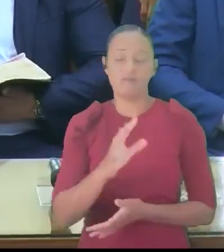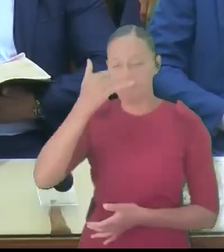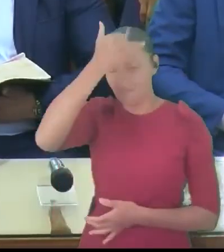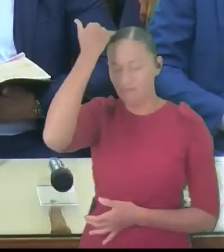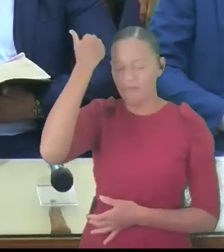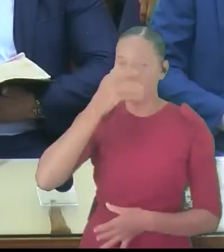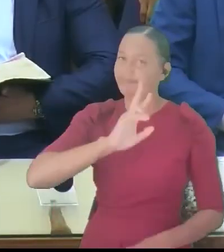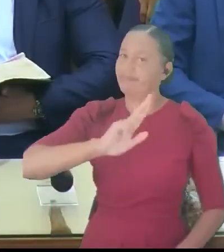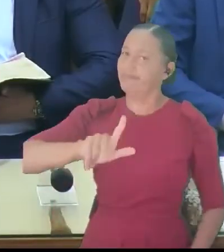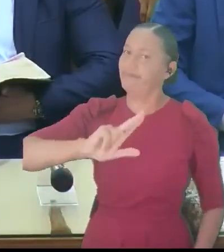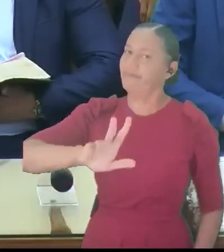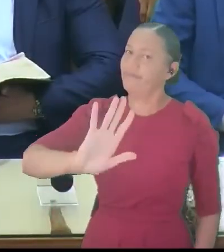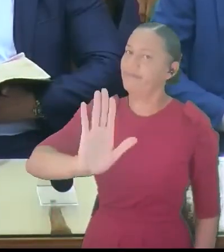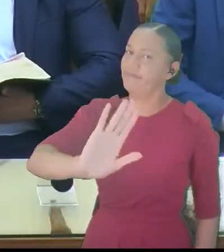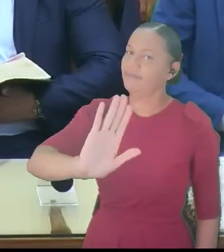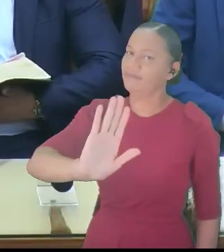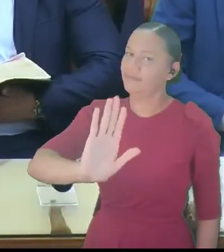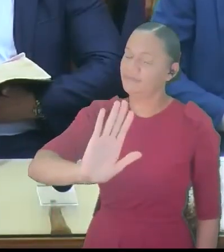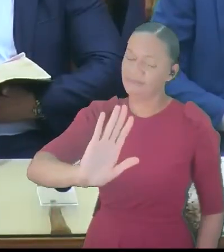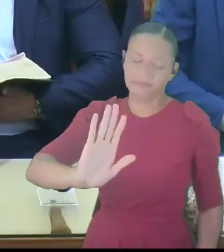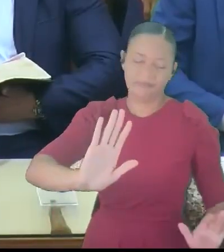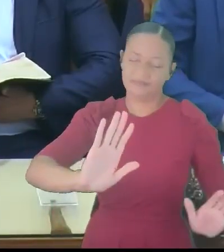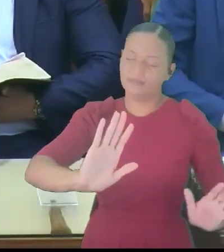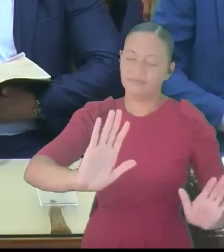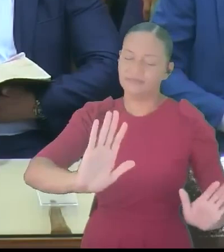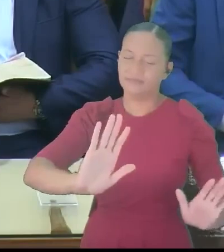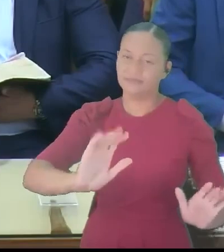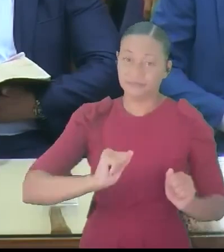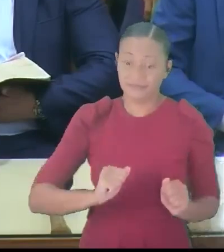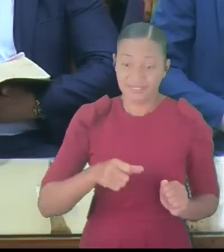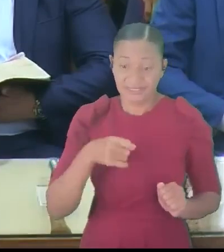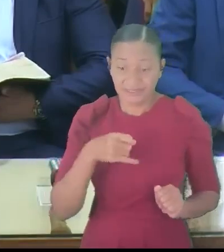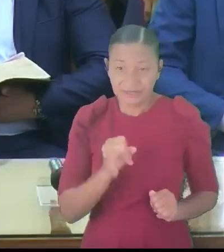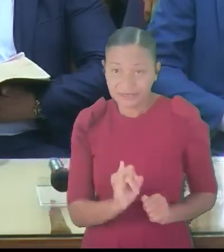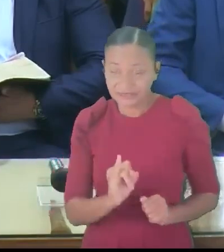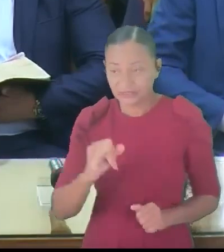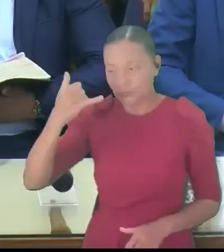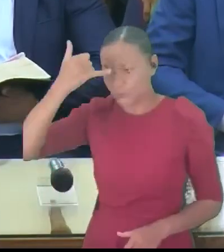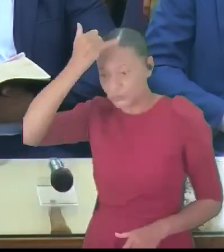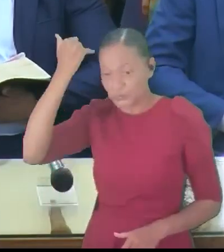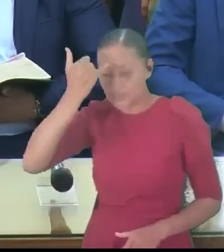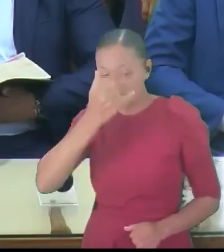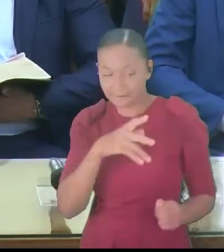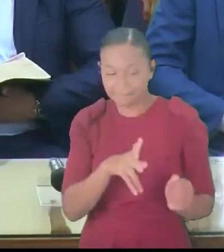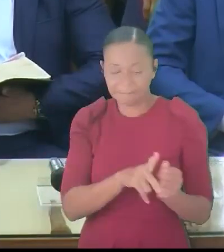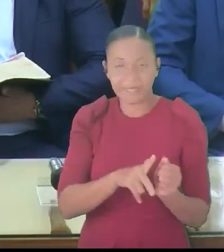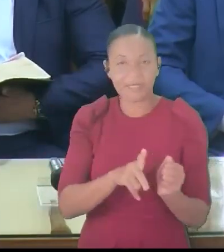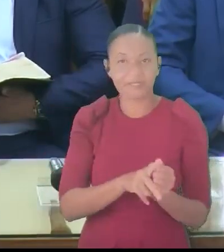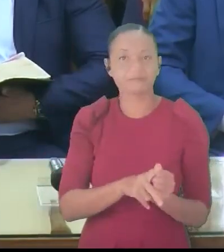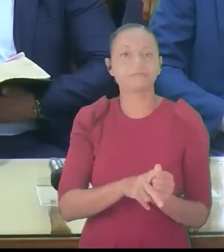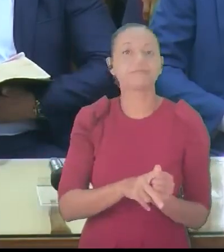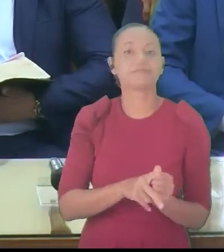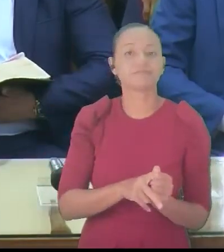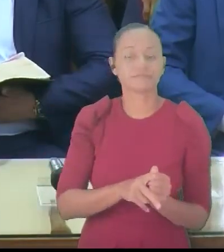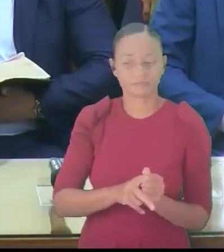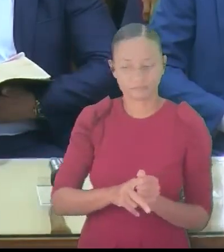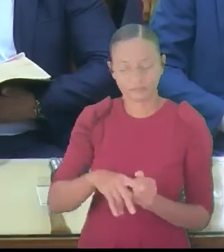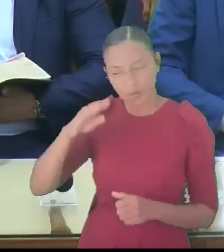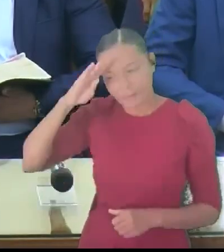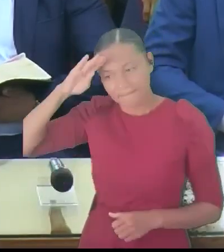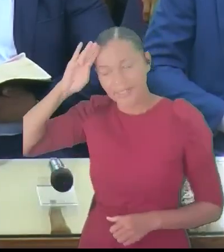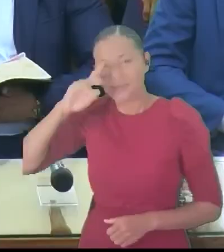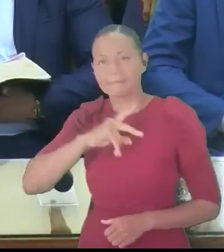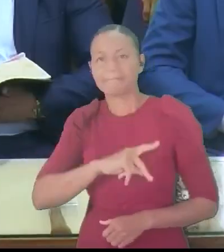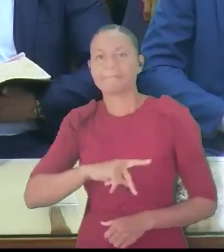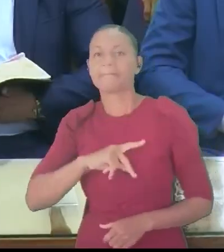Não. Não, senhor. Se juntar a unção de Pedro com a academia de Paulo,